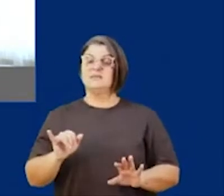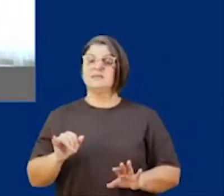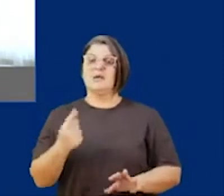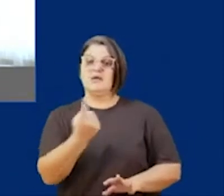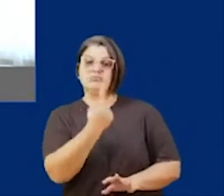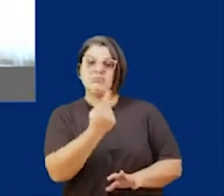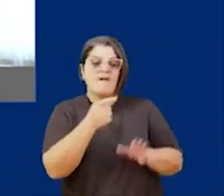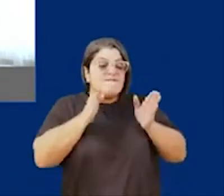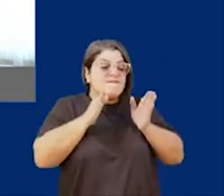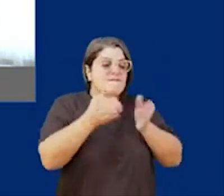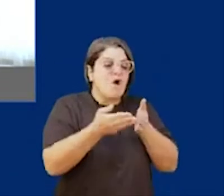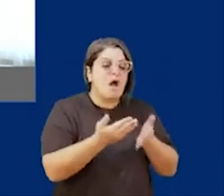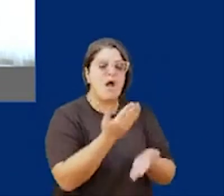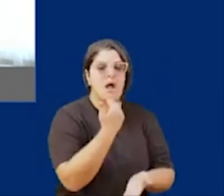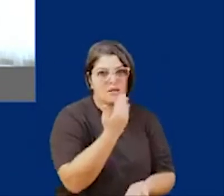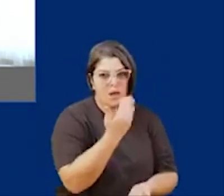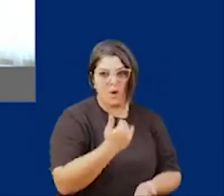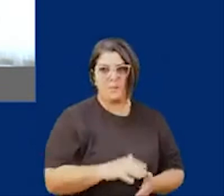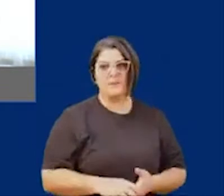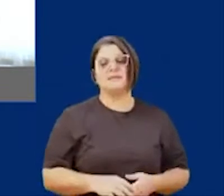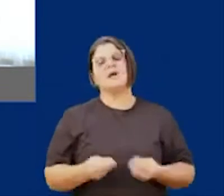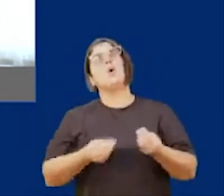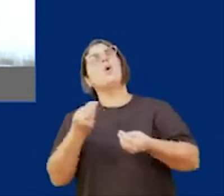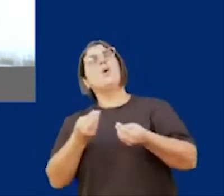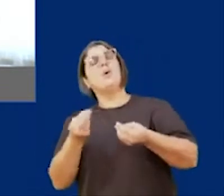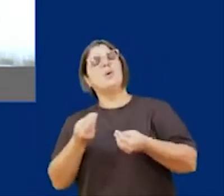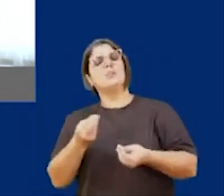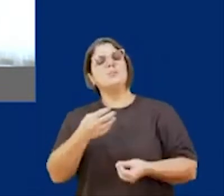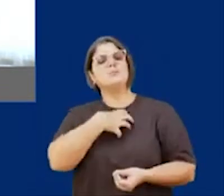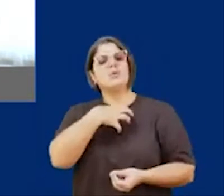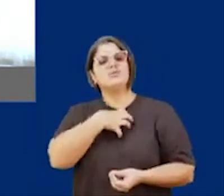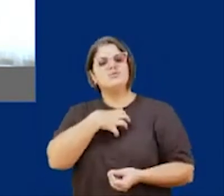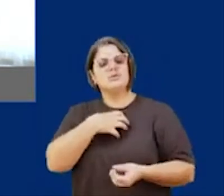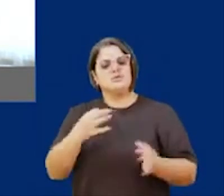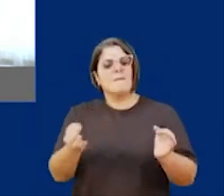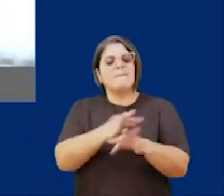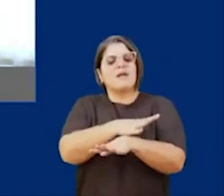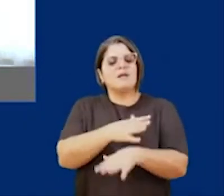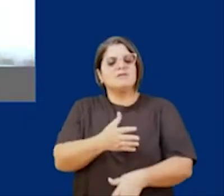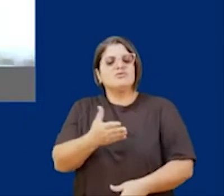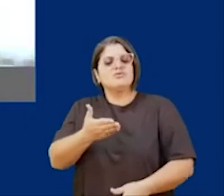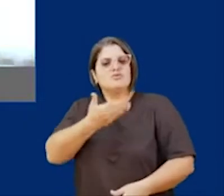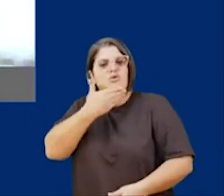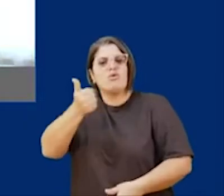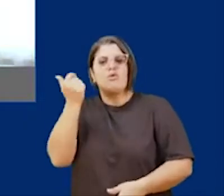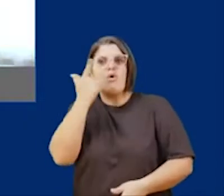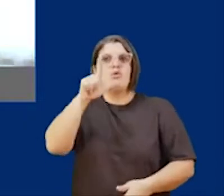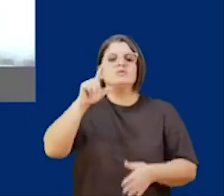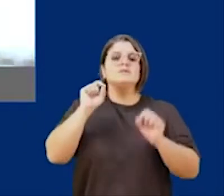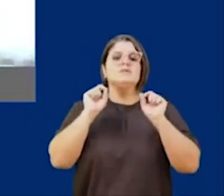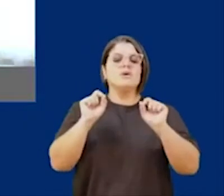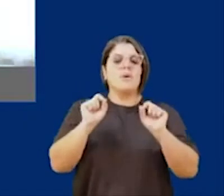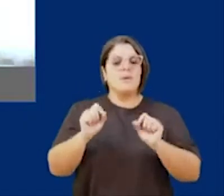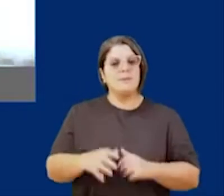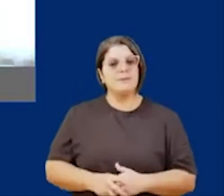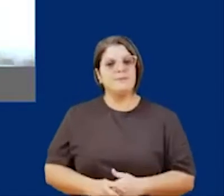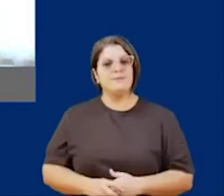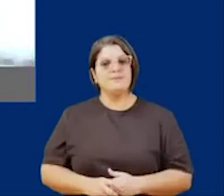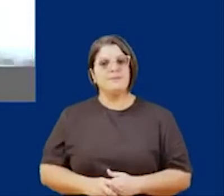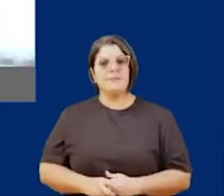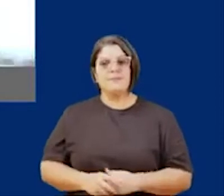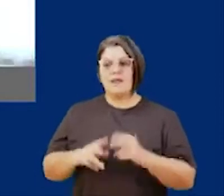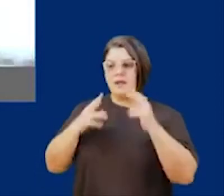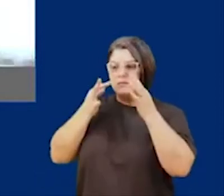né? E uma coisa para isso ser bem feito, assim, a gente conseguir plenitude nessa prática, é a gente prestar atenção nos sinais